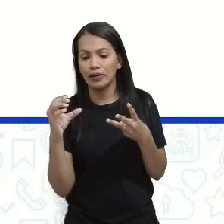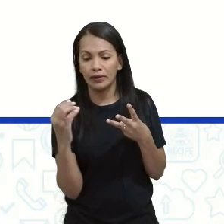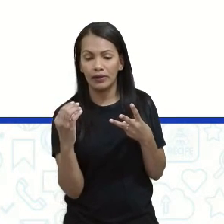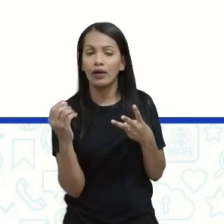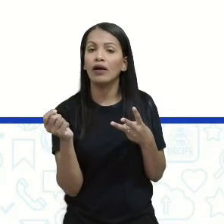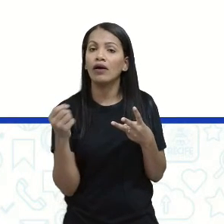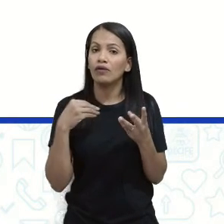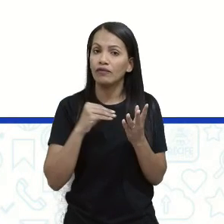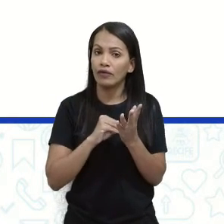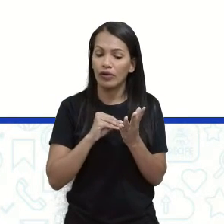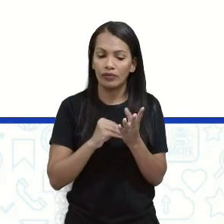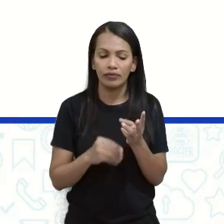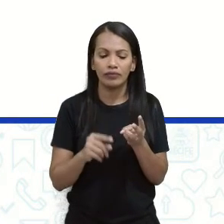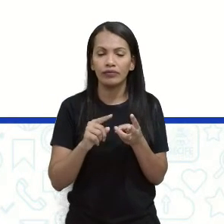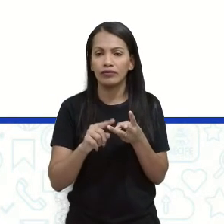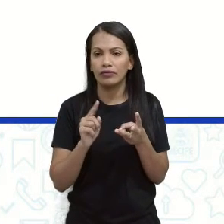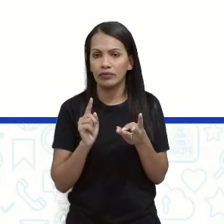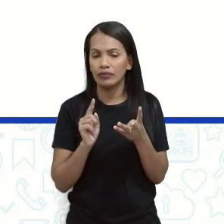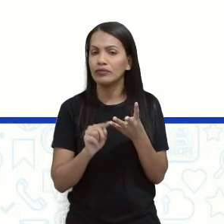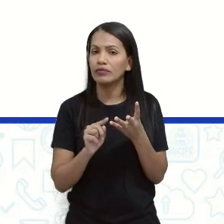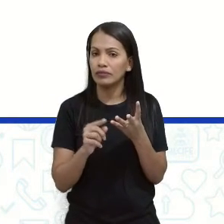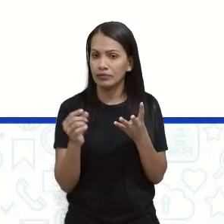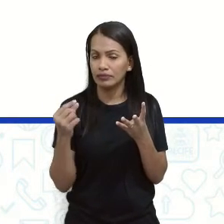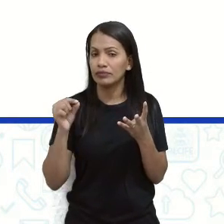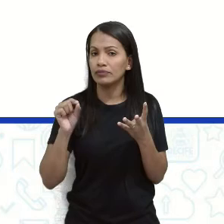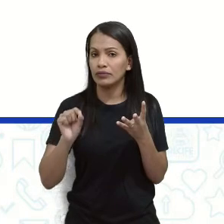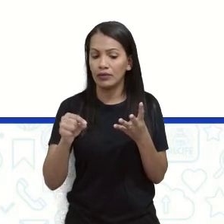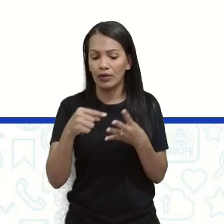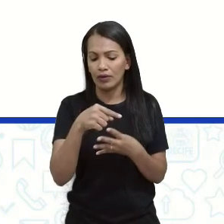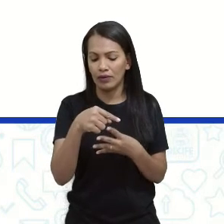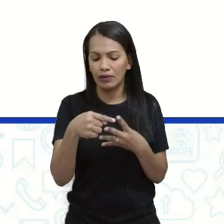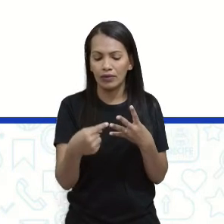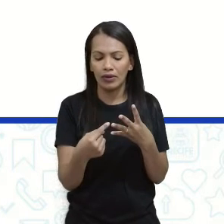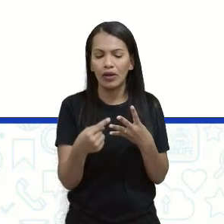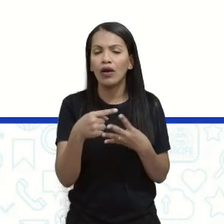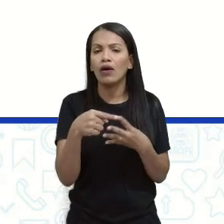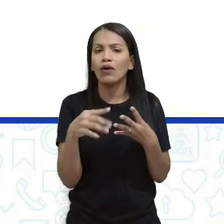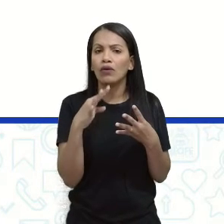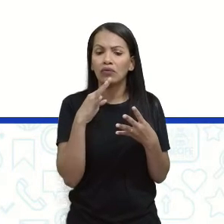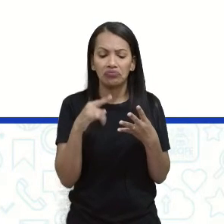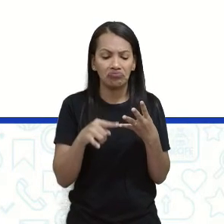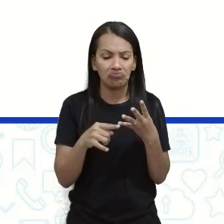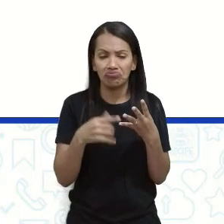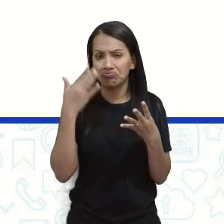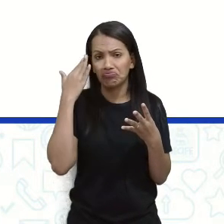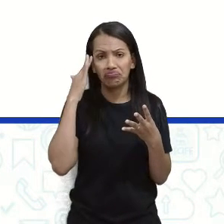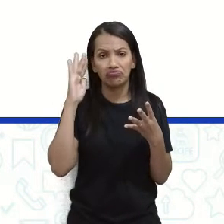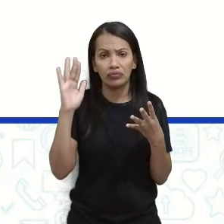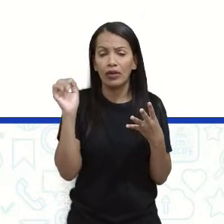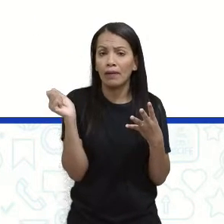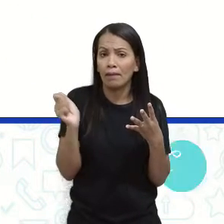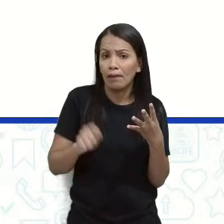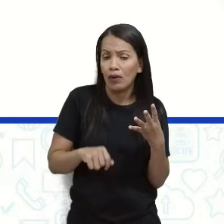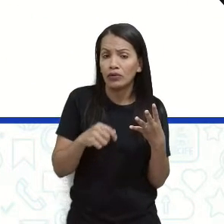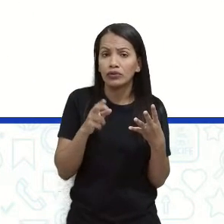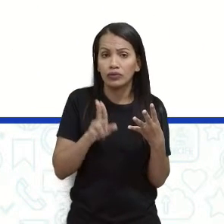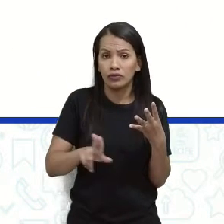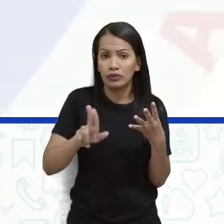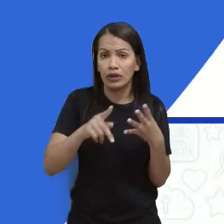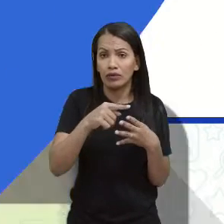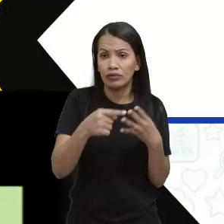essa fórmula. Agora tem 4 elementos, 3 deles conhecidos e um desconhecido. Você pode usar essa fórmula